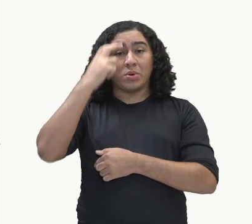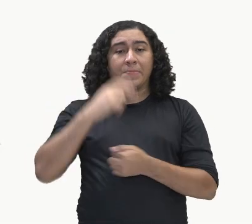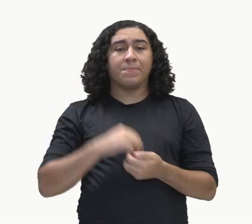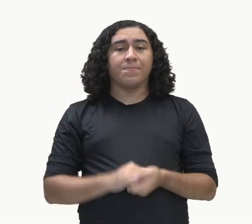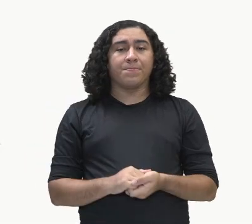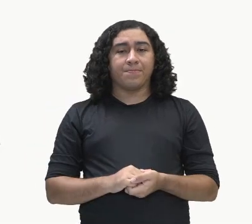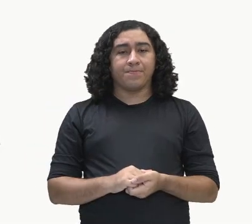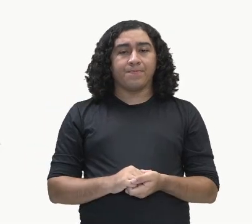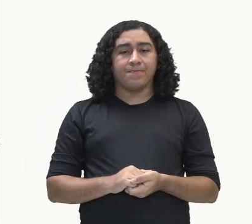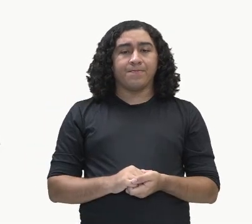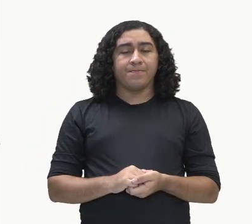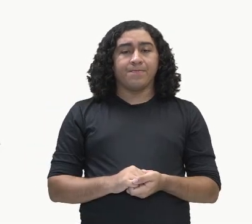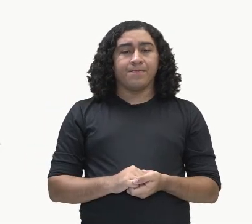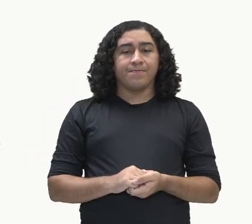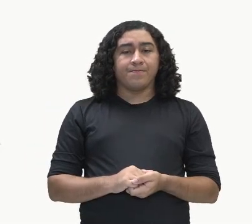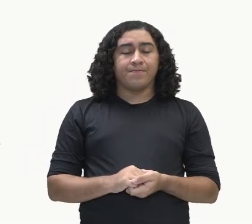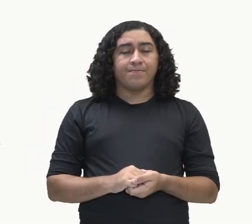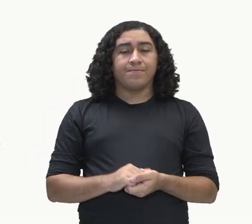Diversity,